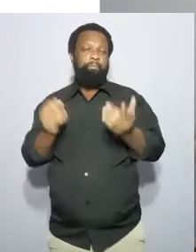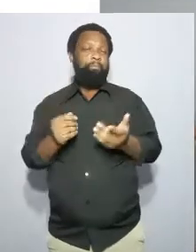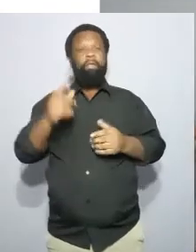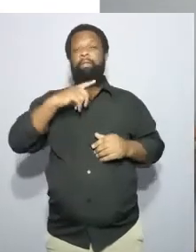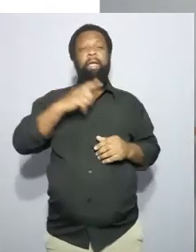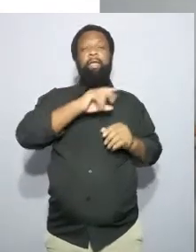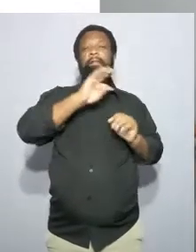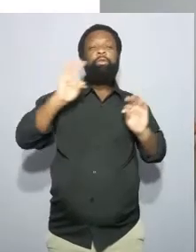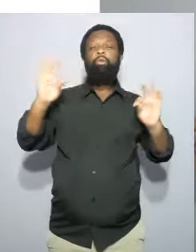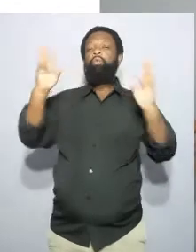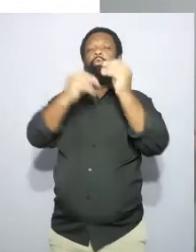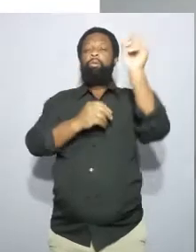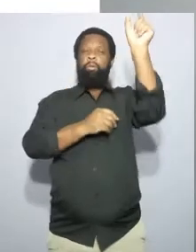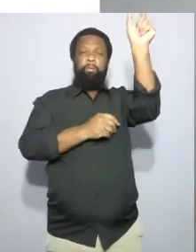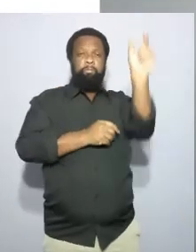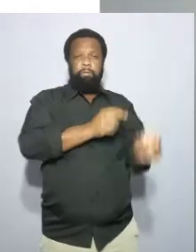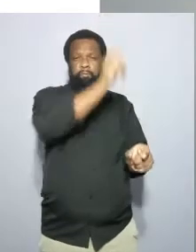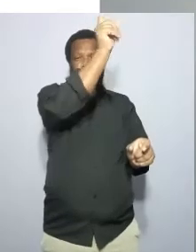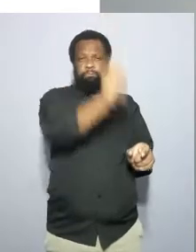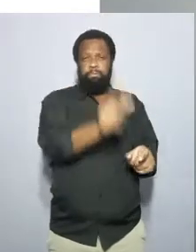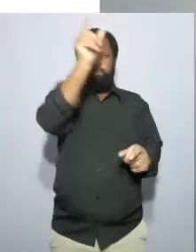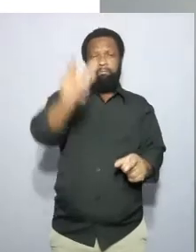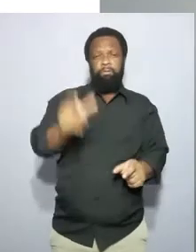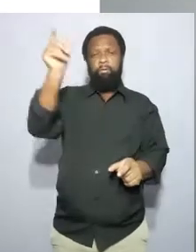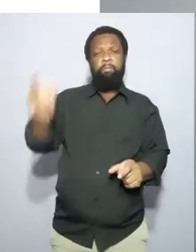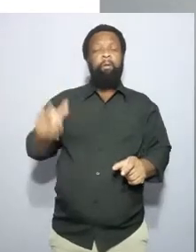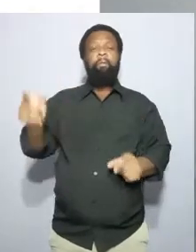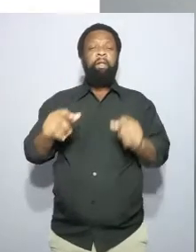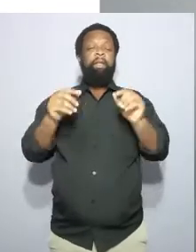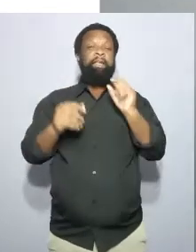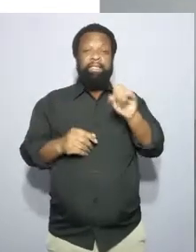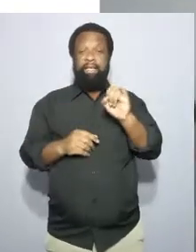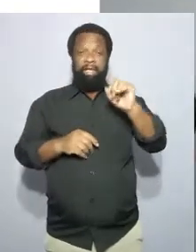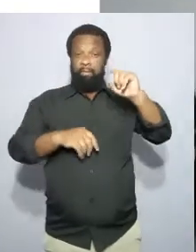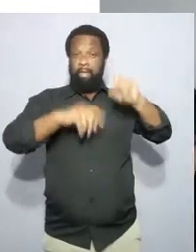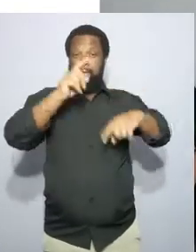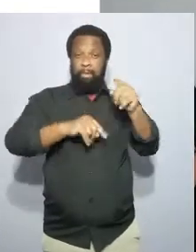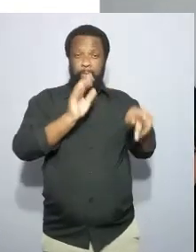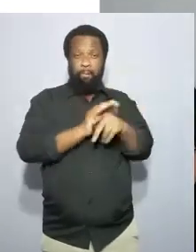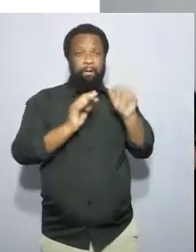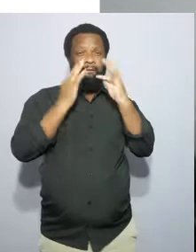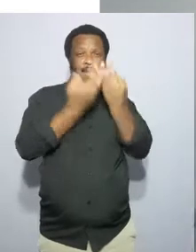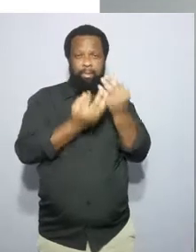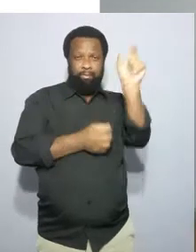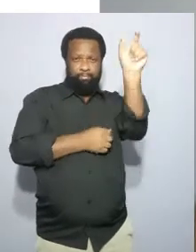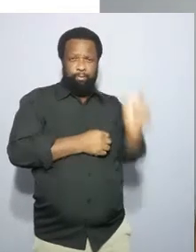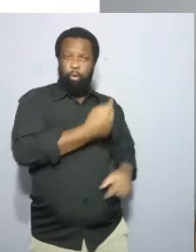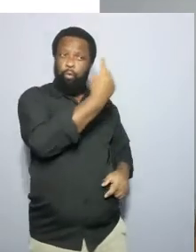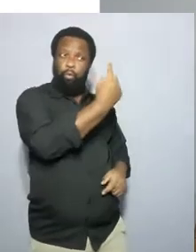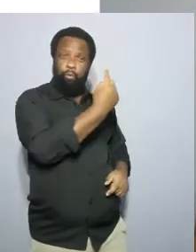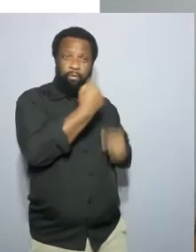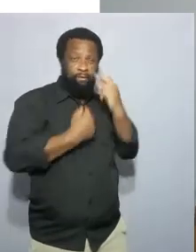acontecer para todas as famílias. Se nós pegarmos dois elementos numa mesma família e